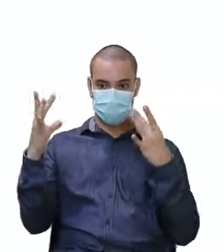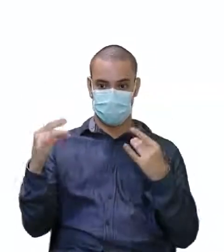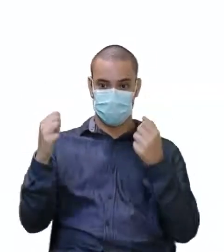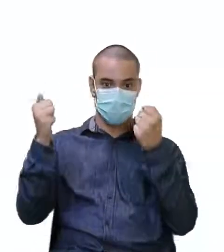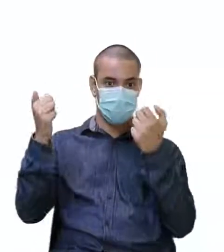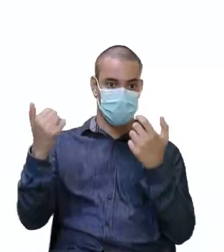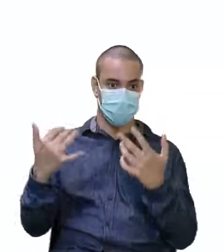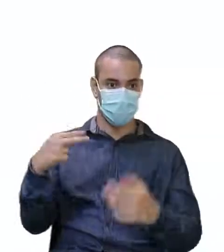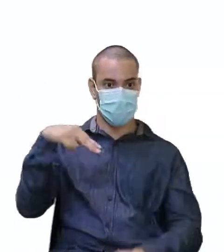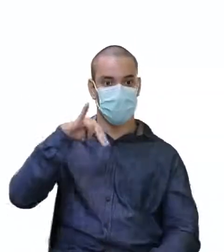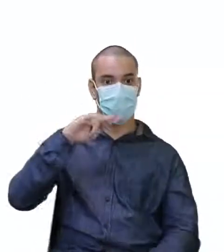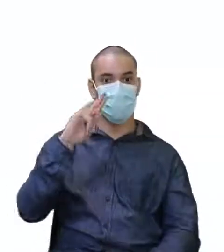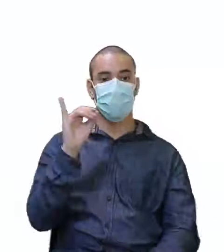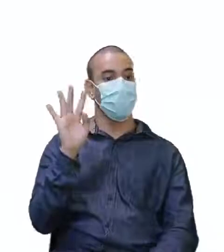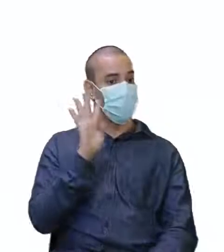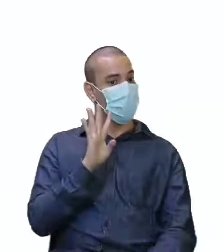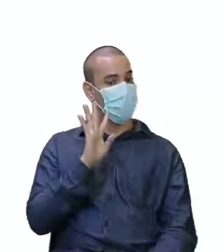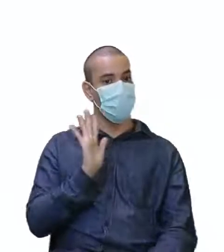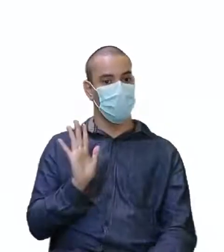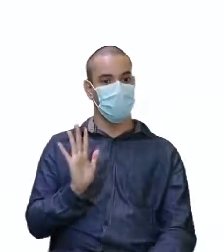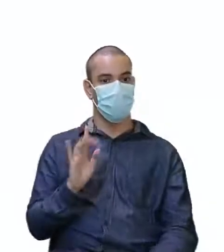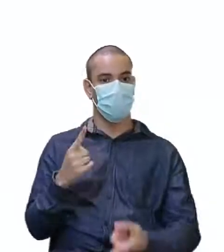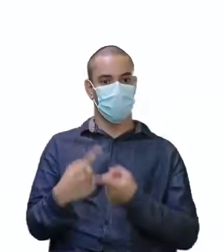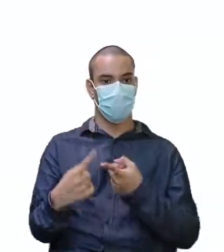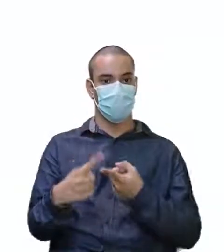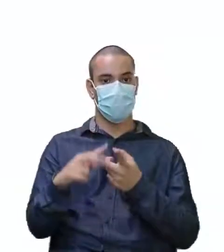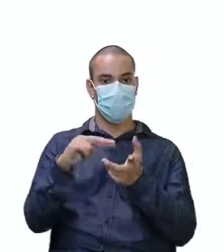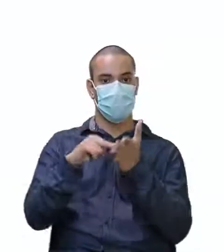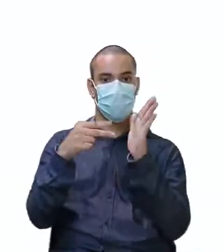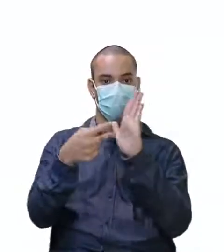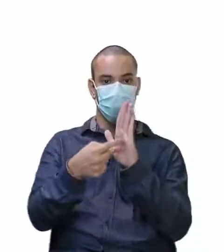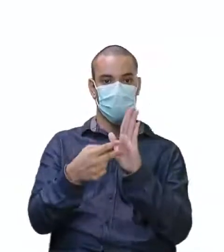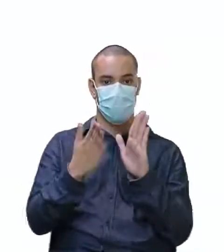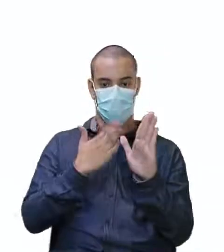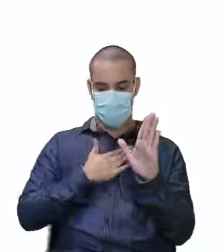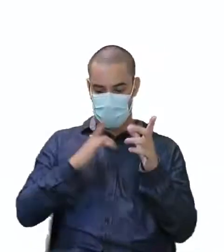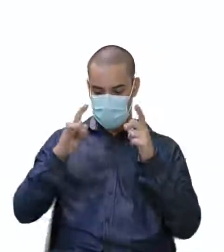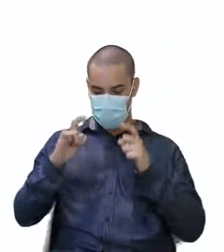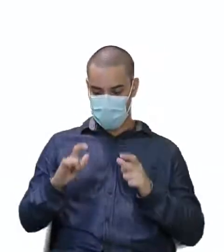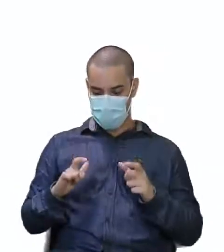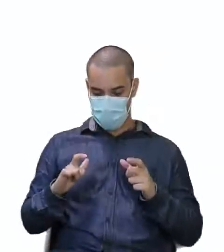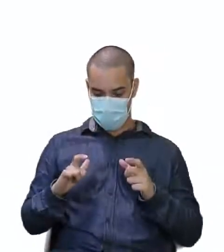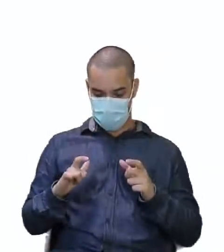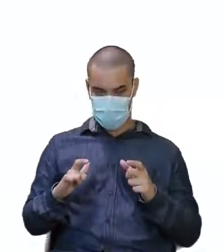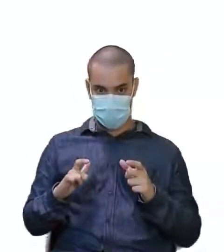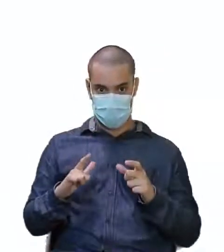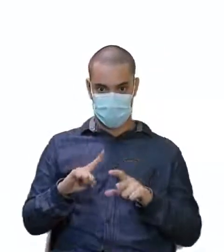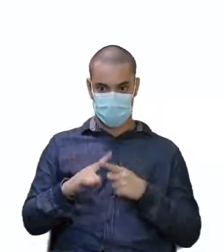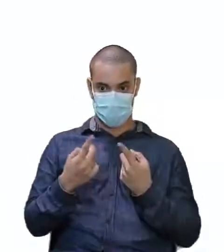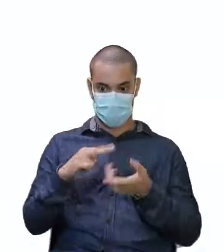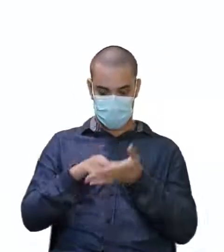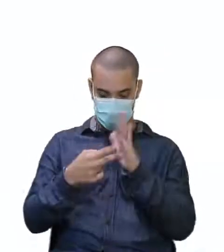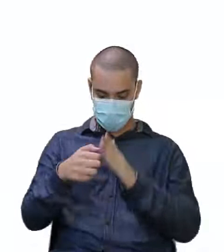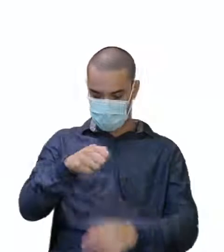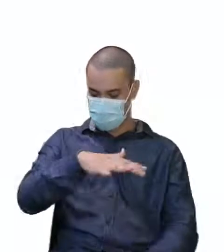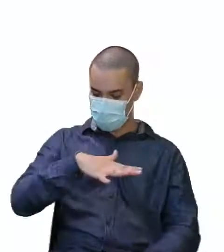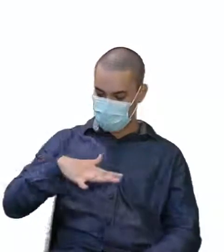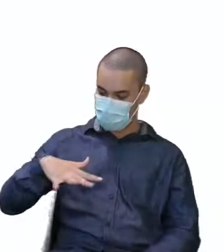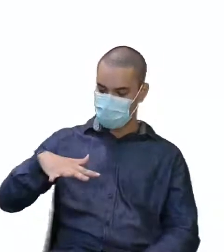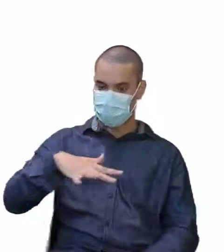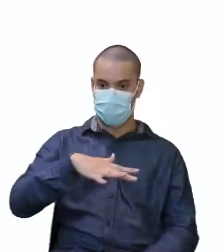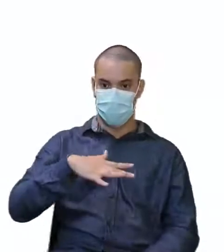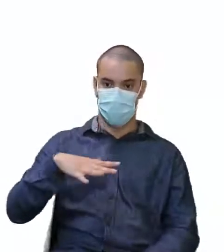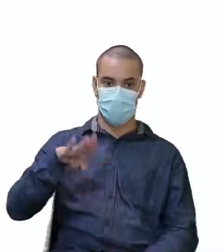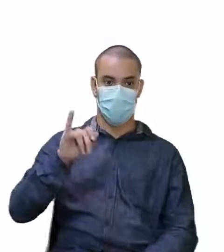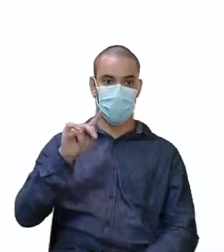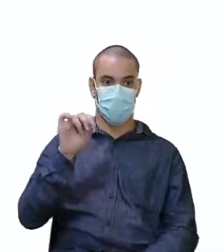Isso é uma definição legal, pessoal, de um nicho, né? Significa o quê? O seu lugar no meio